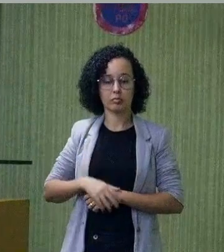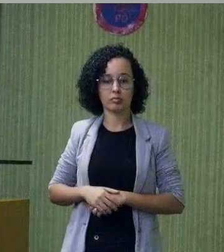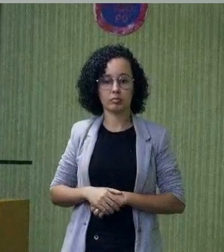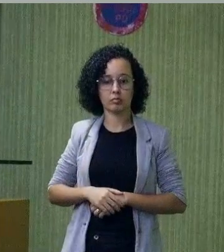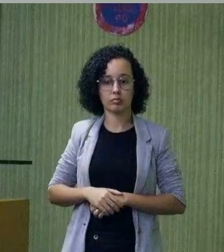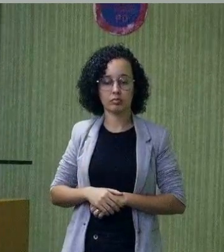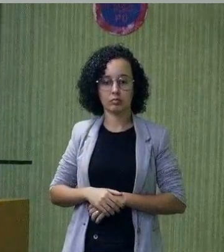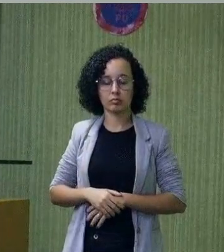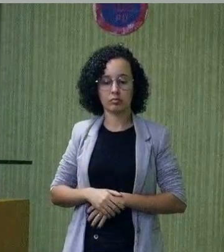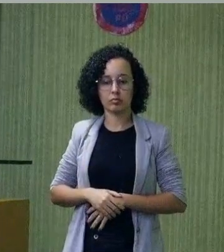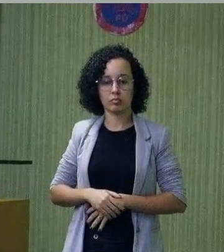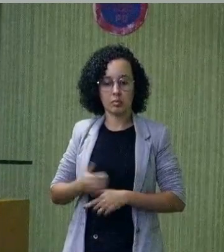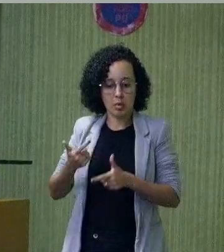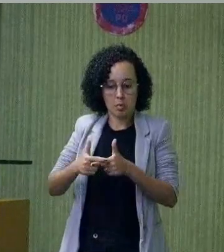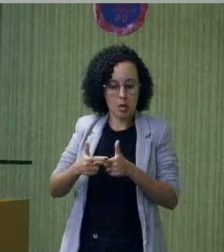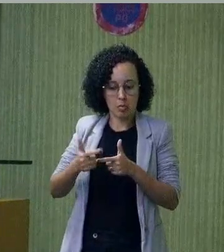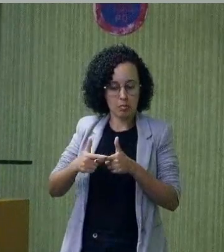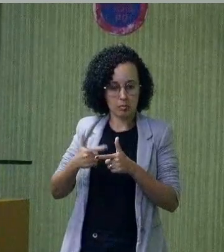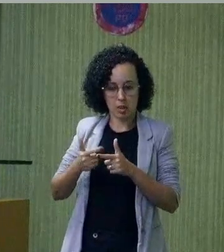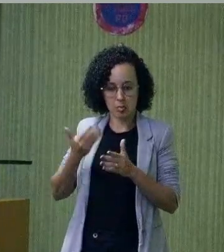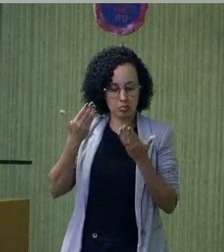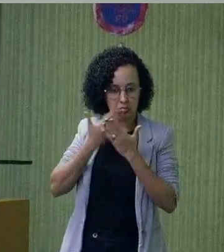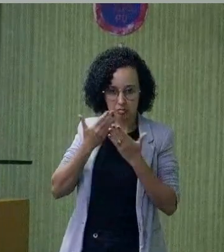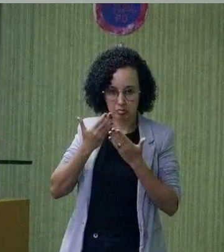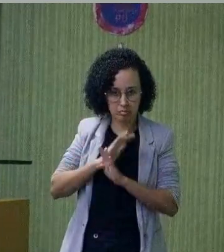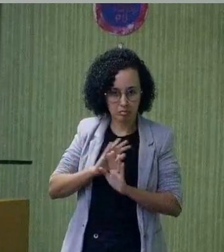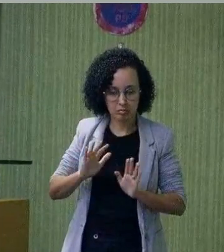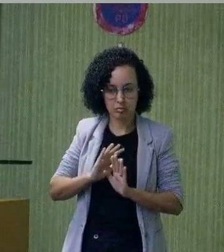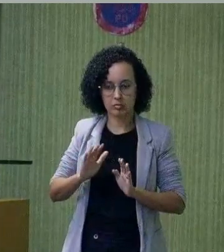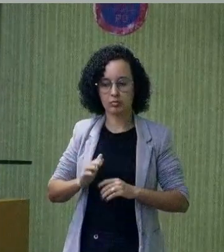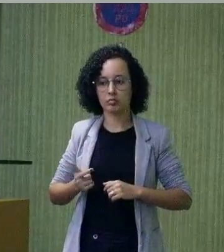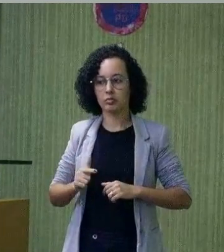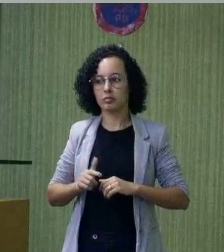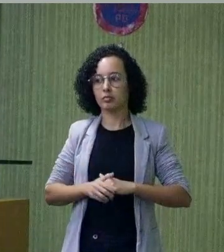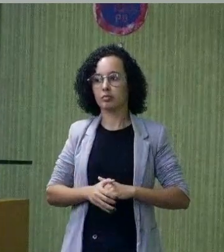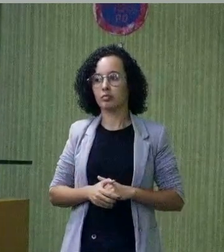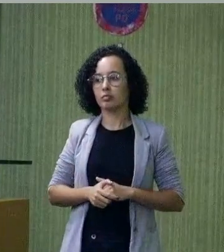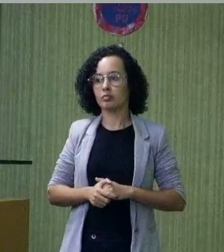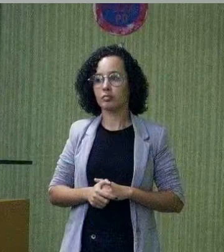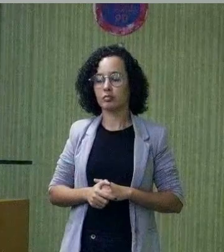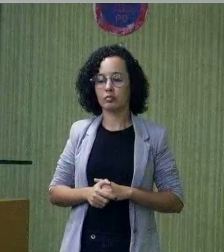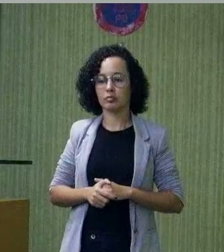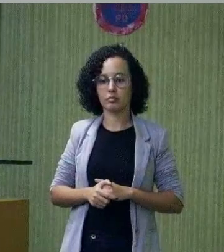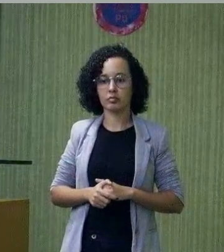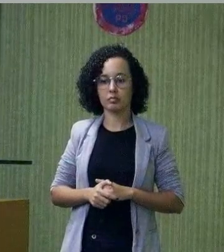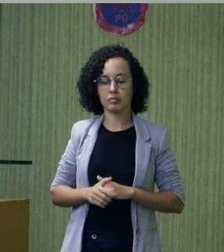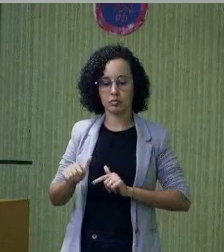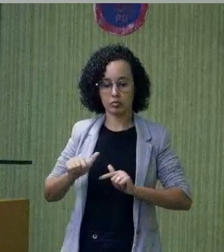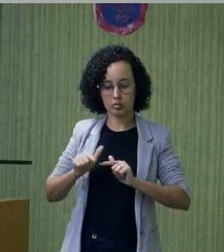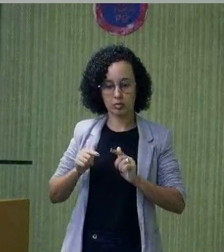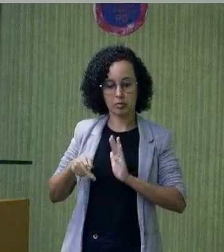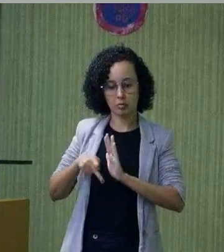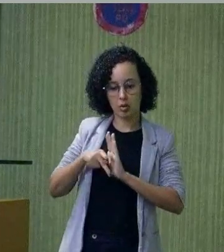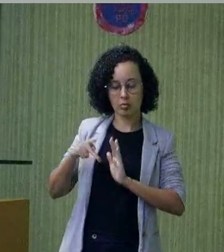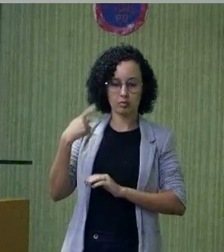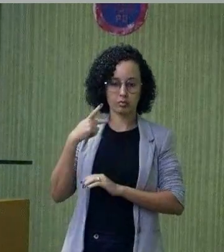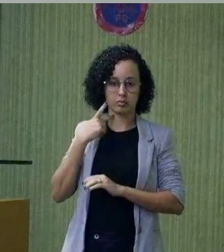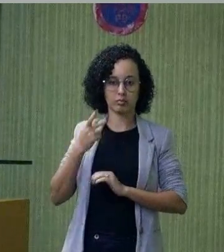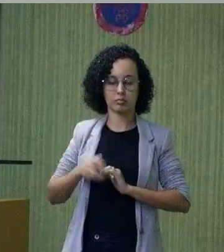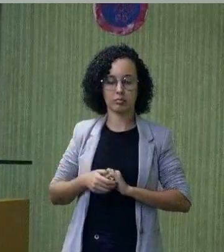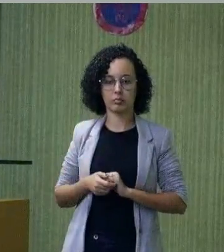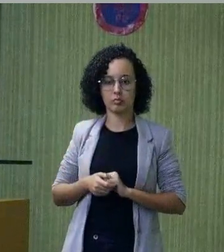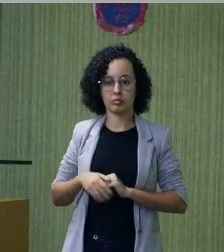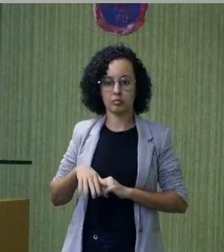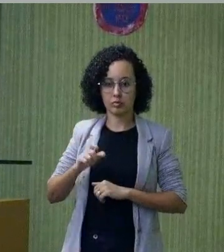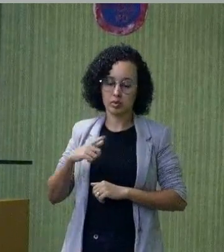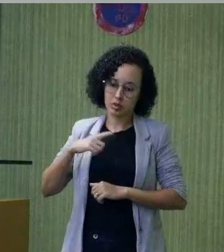vejo assim problema em relação à à questão eh institucional ali de de trabalho deles se tiver